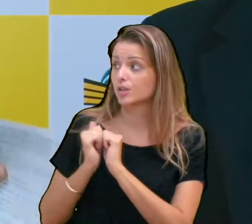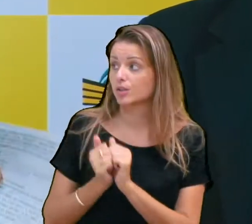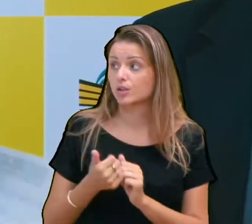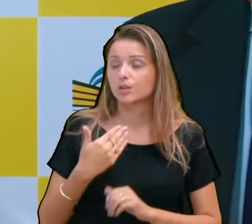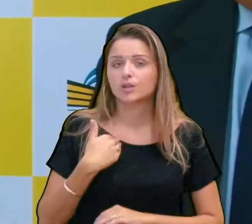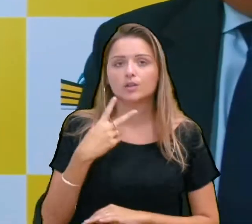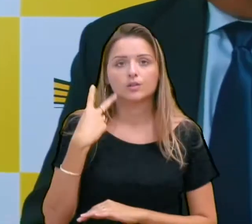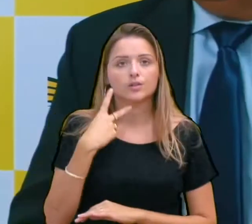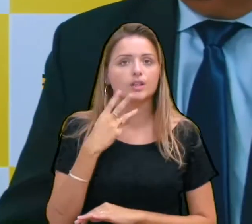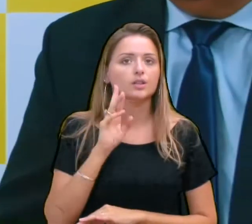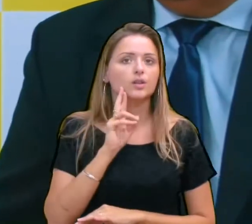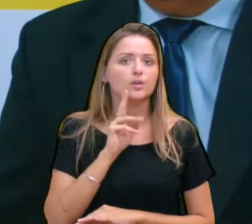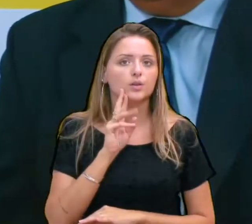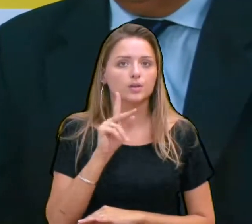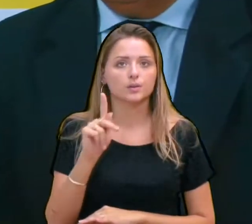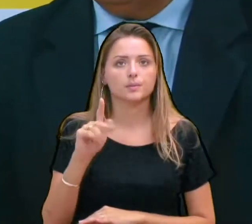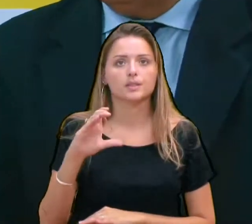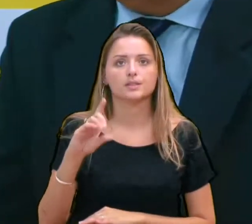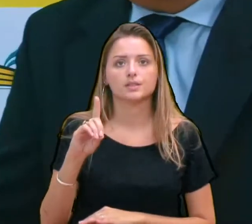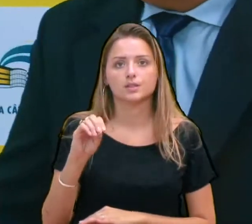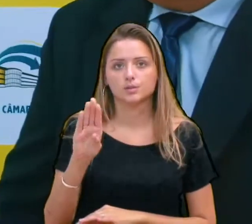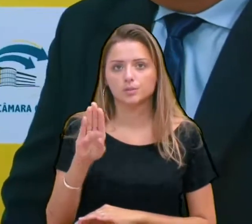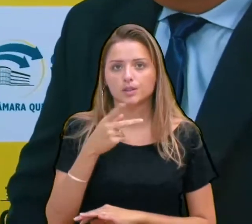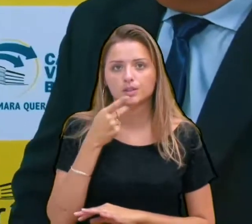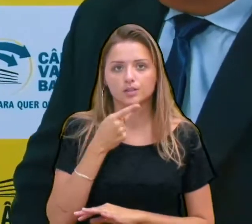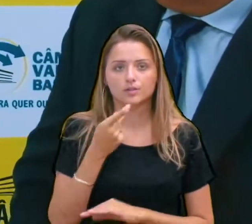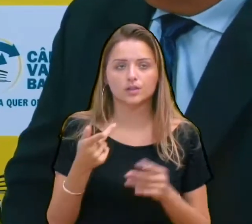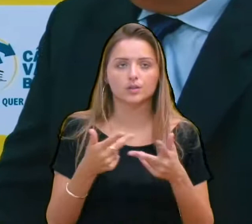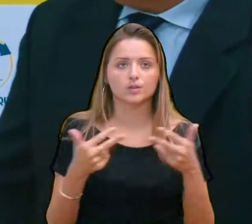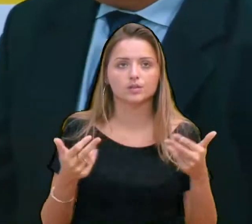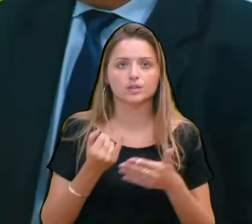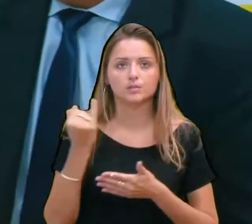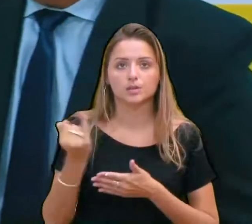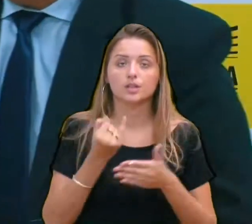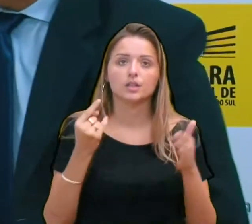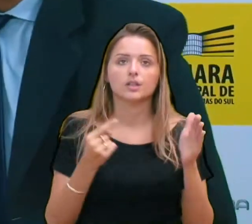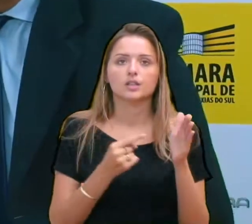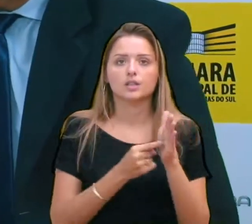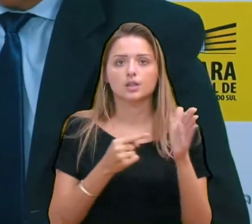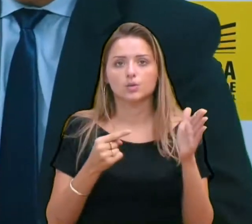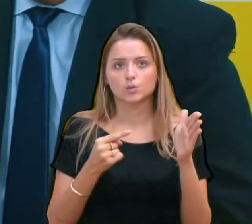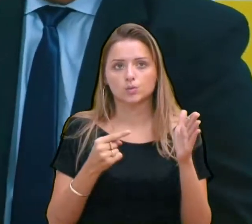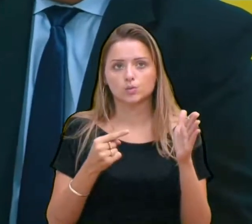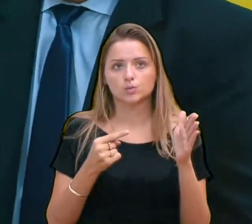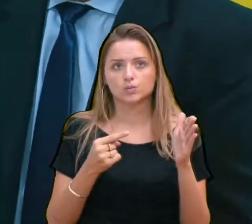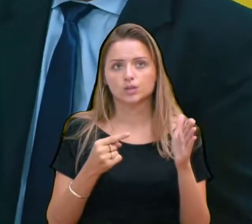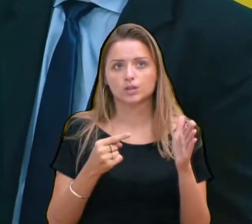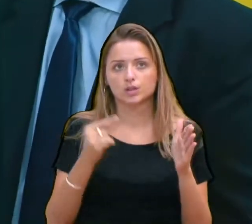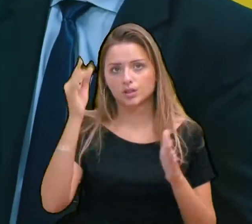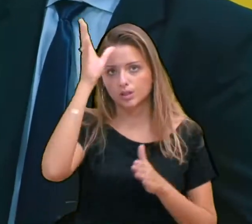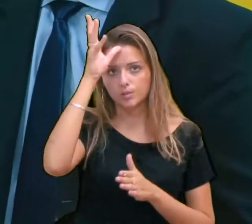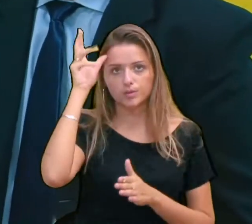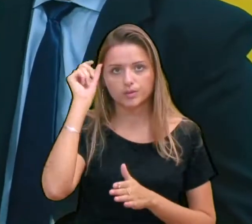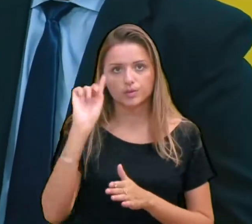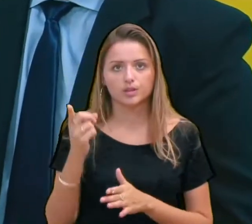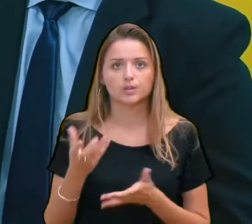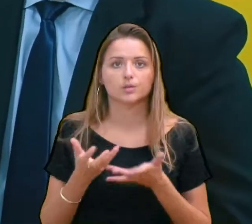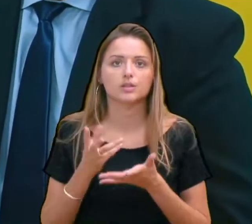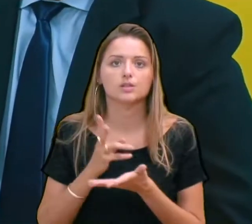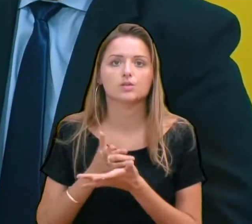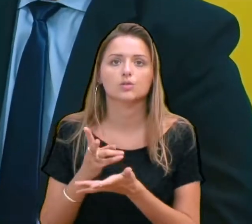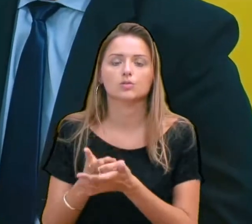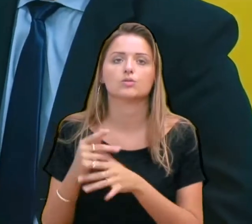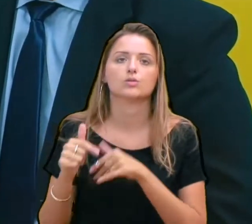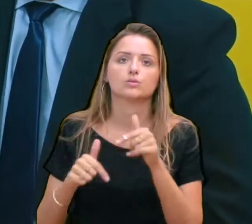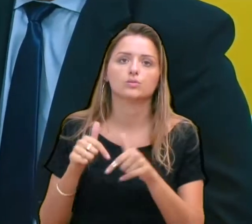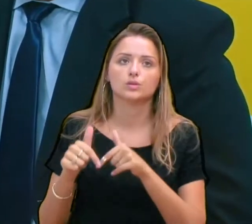vereador Renato Oliveira, do PCdoB, que trouxe um assunto importante, uma denúncia de que o município não quis dar continuidade a um